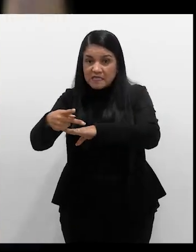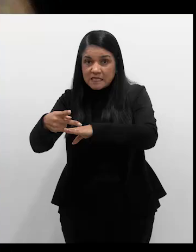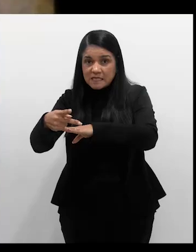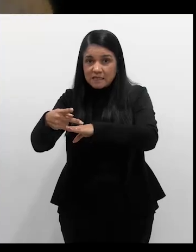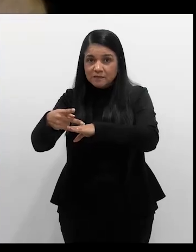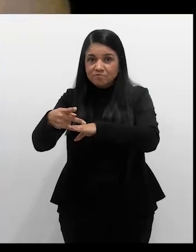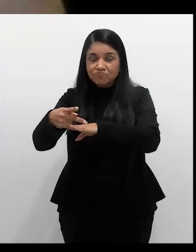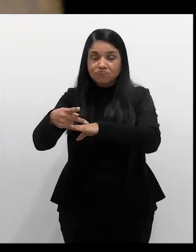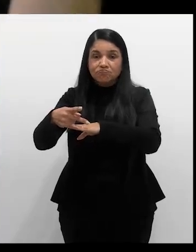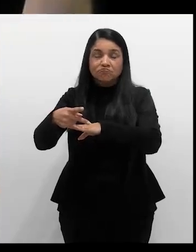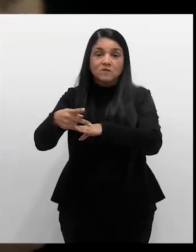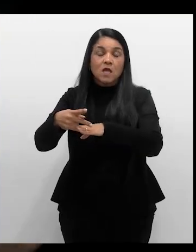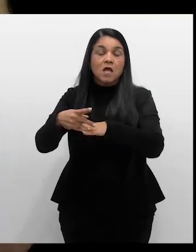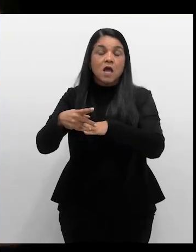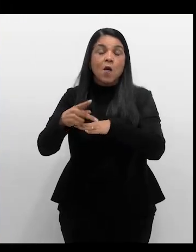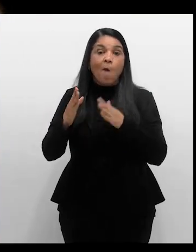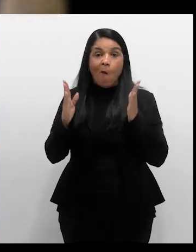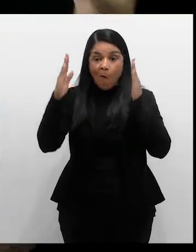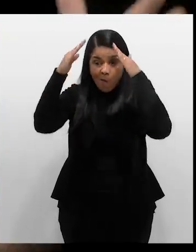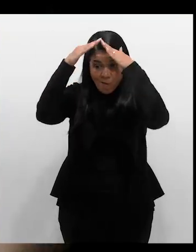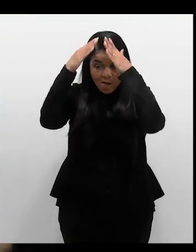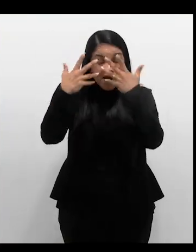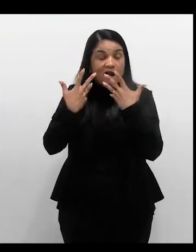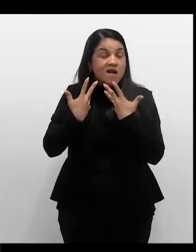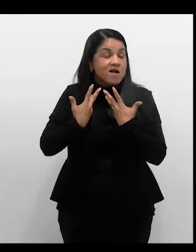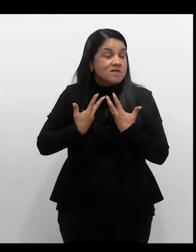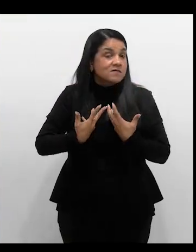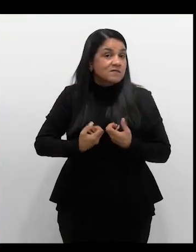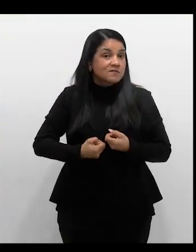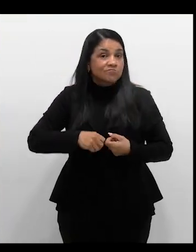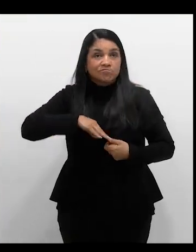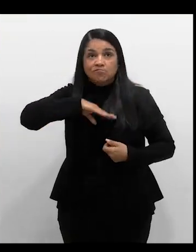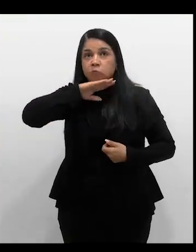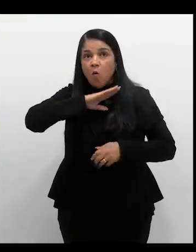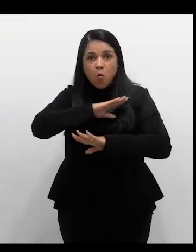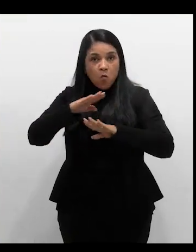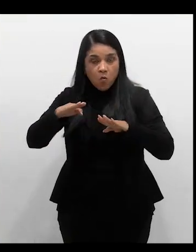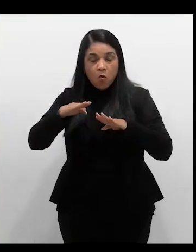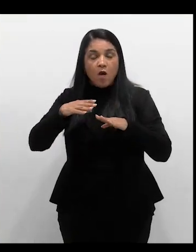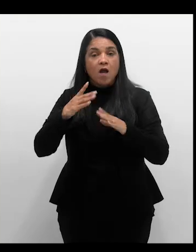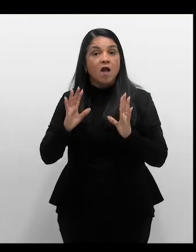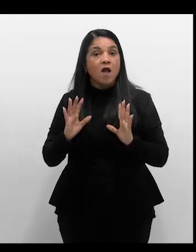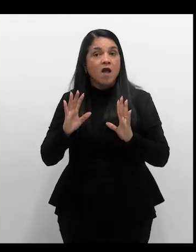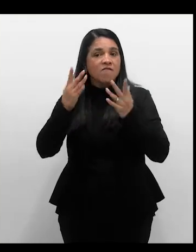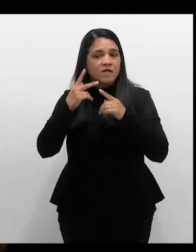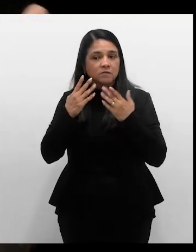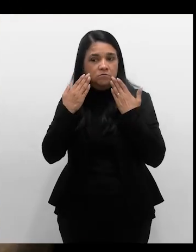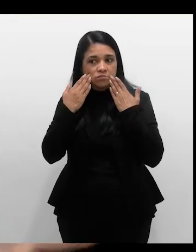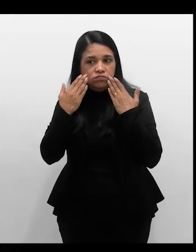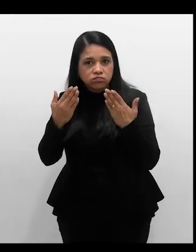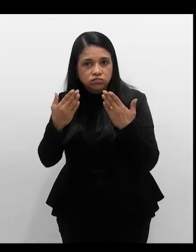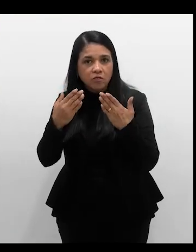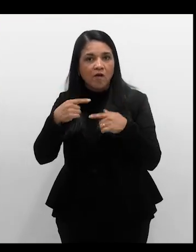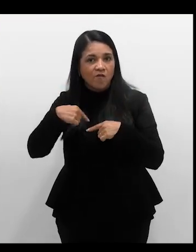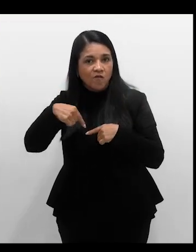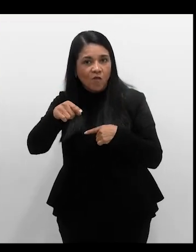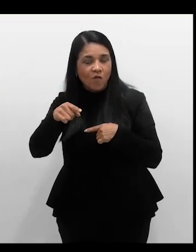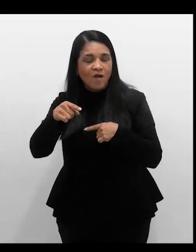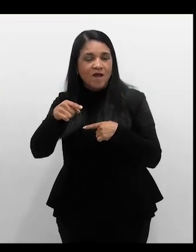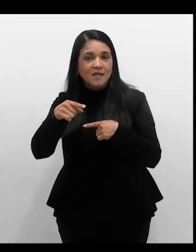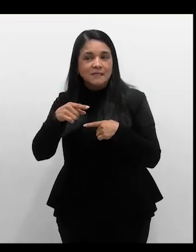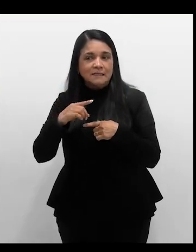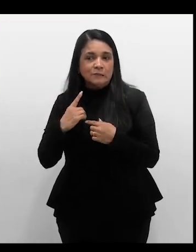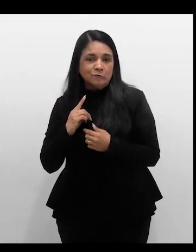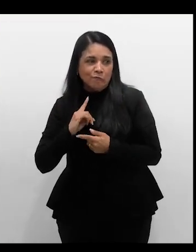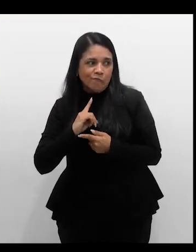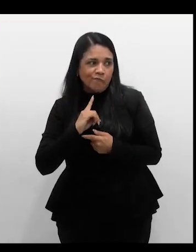de visitas enorme. Então ele está exausto. Então, num dos dias em que ele está indo num evento para se apresentar, ele sai